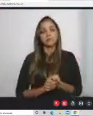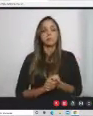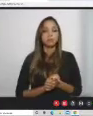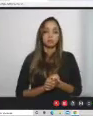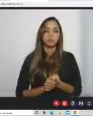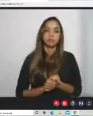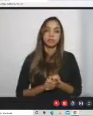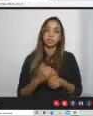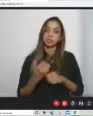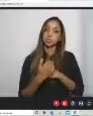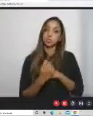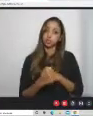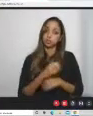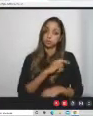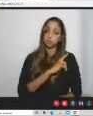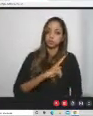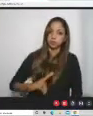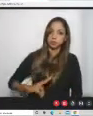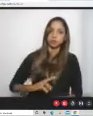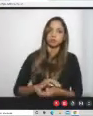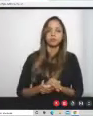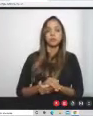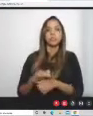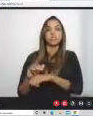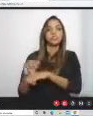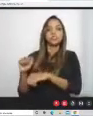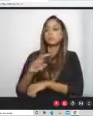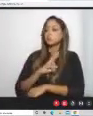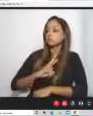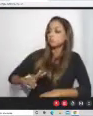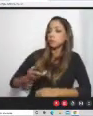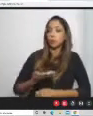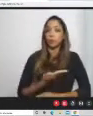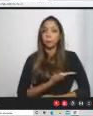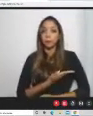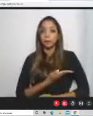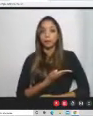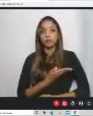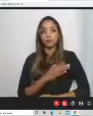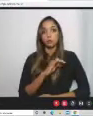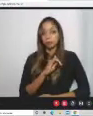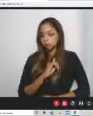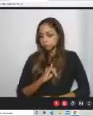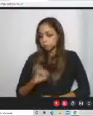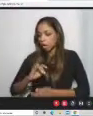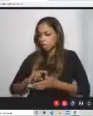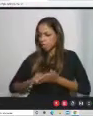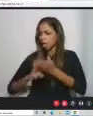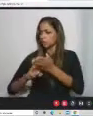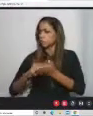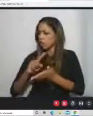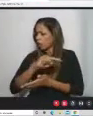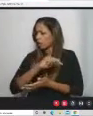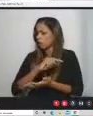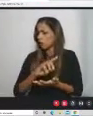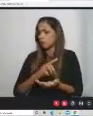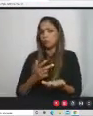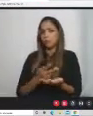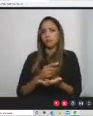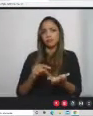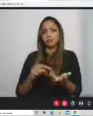chama o vereador... o amigo, né, para fazer a denúncia. E, senhores vereadores,